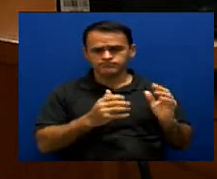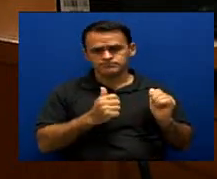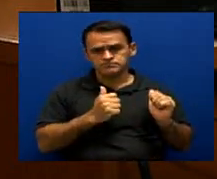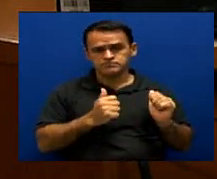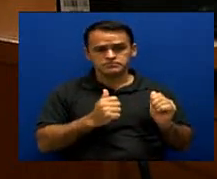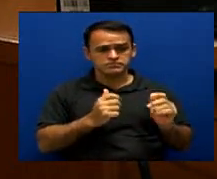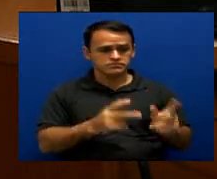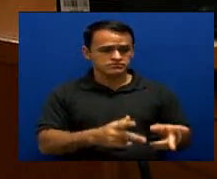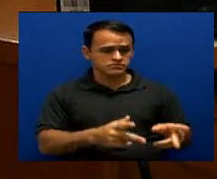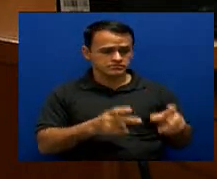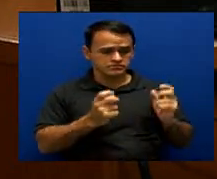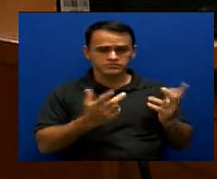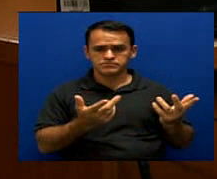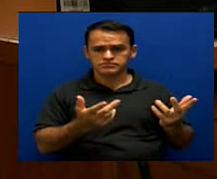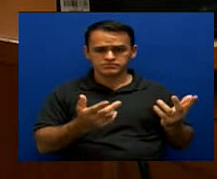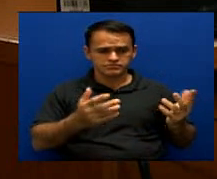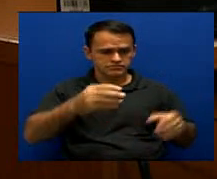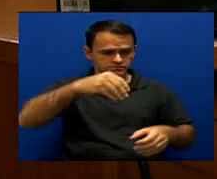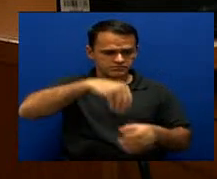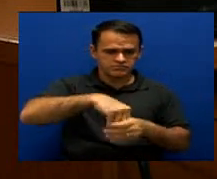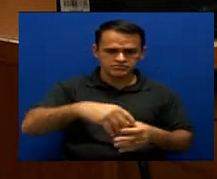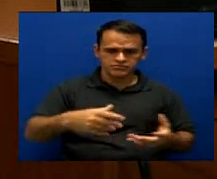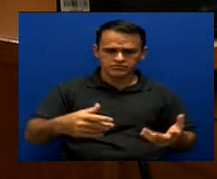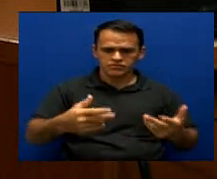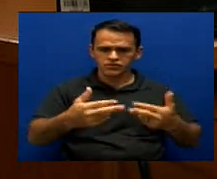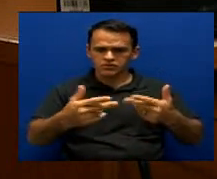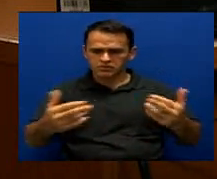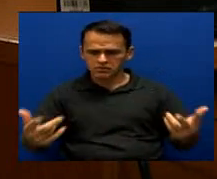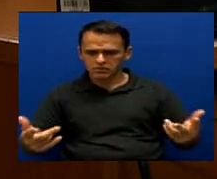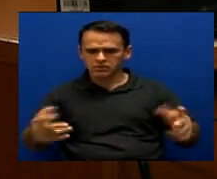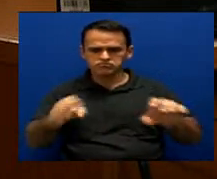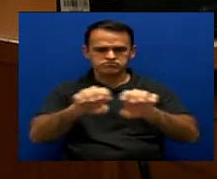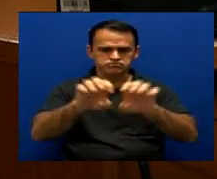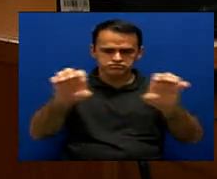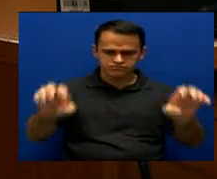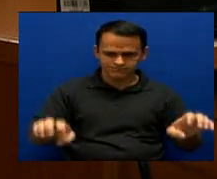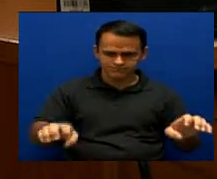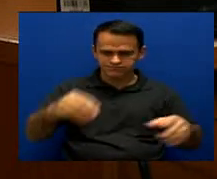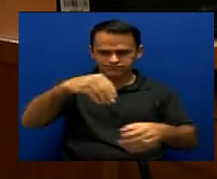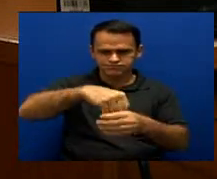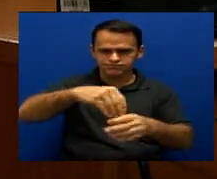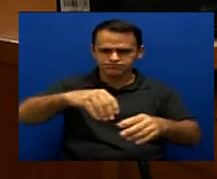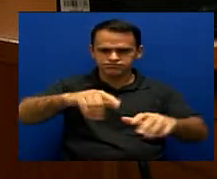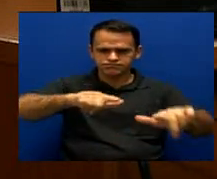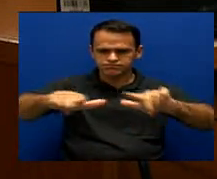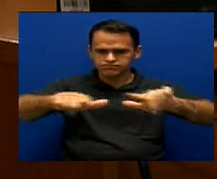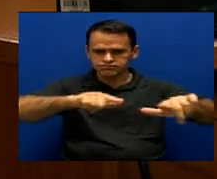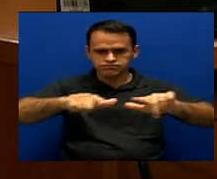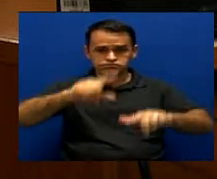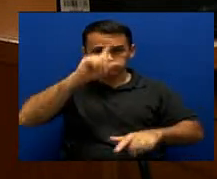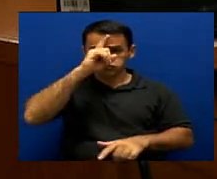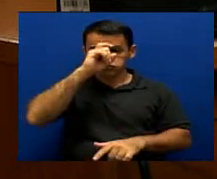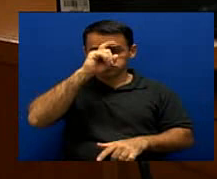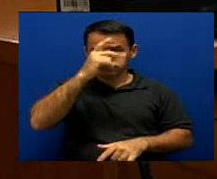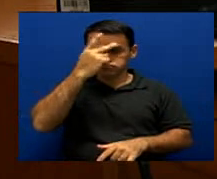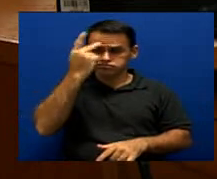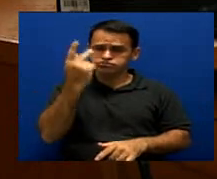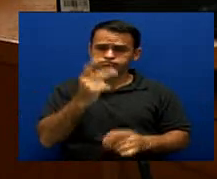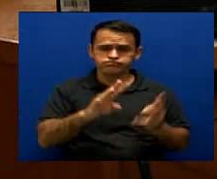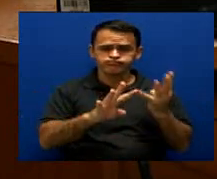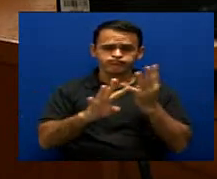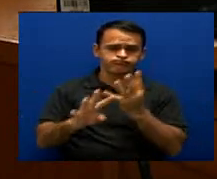e estrutural do ambiente de trabalho as pessoas esperando